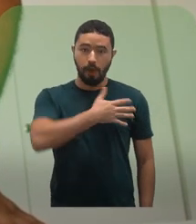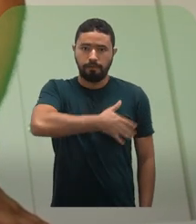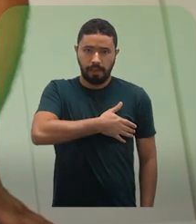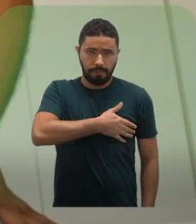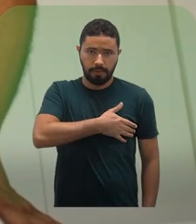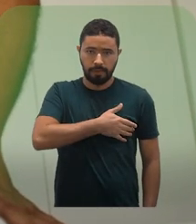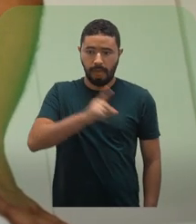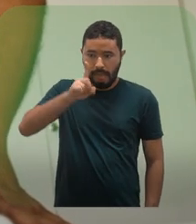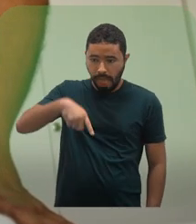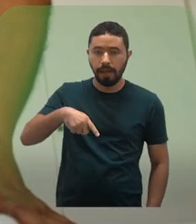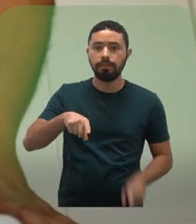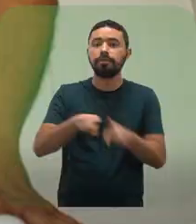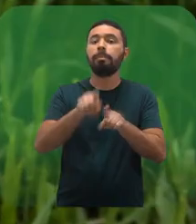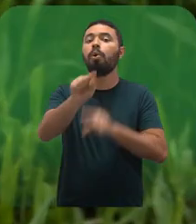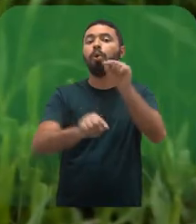antes de tudo,